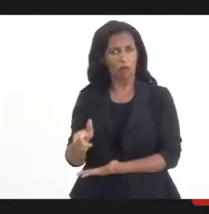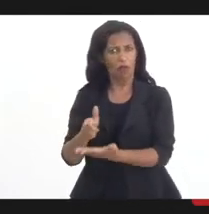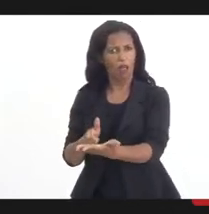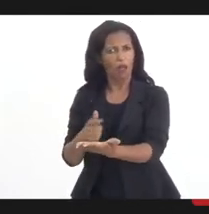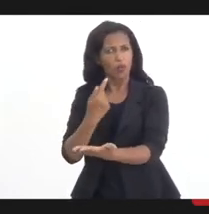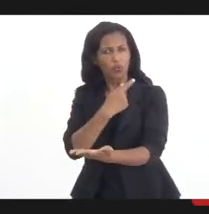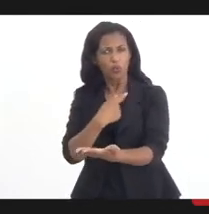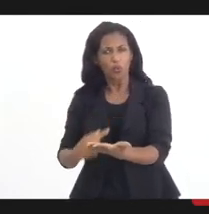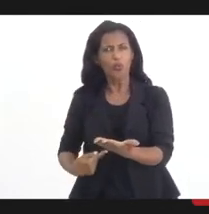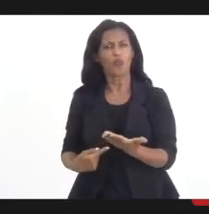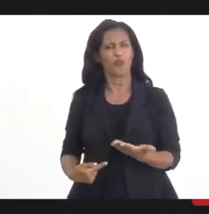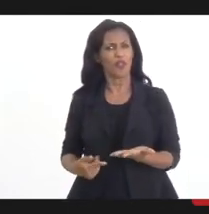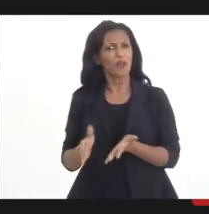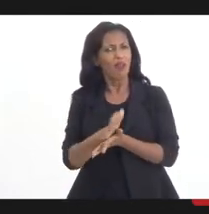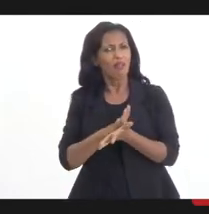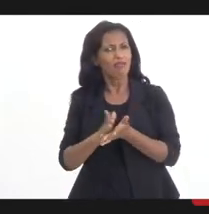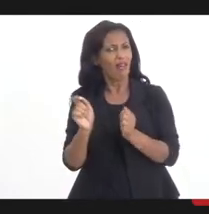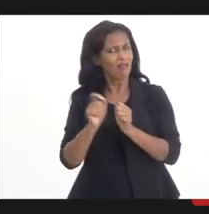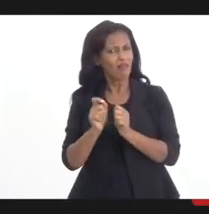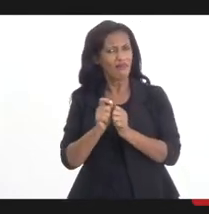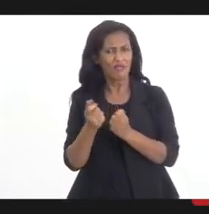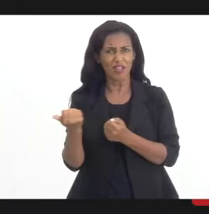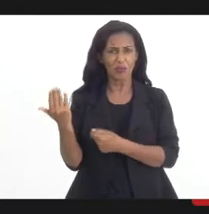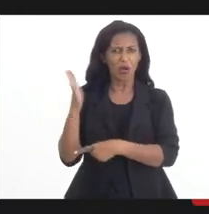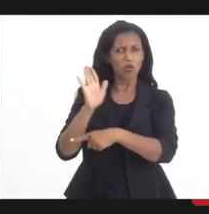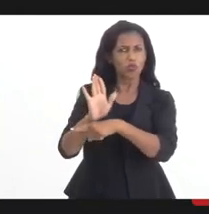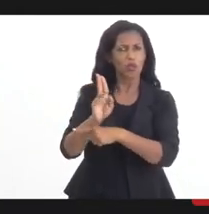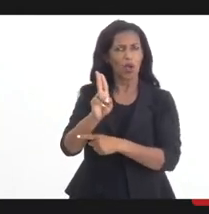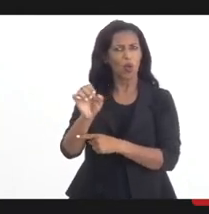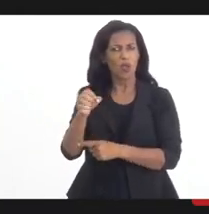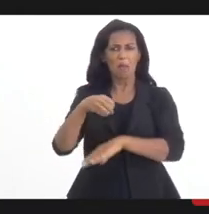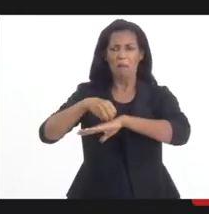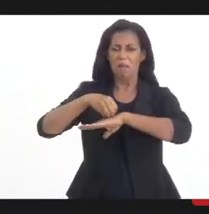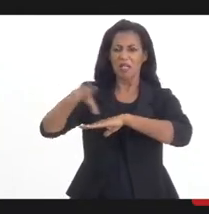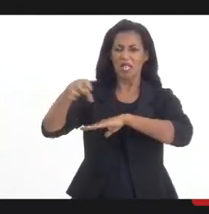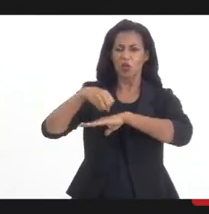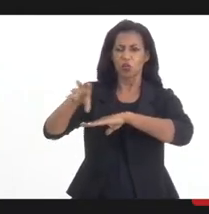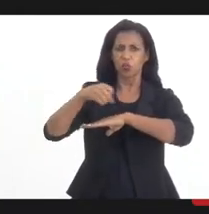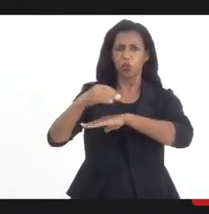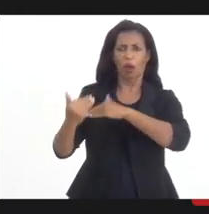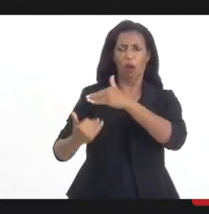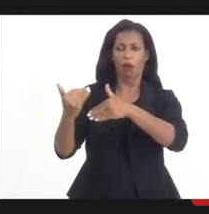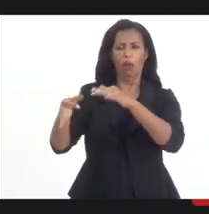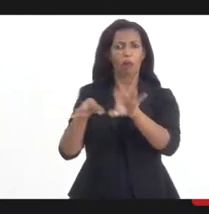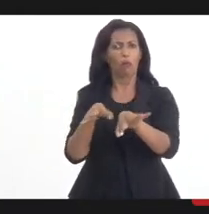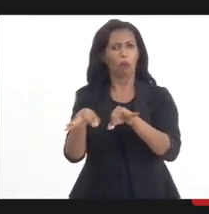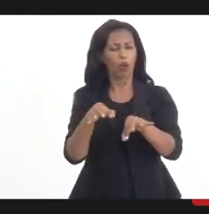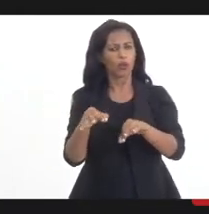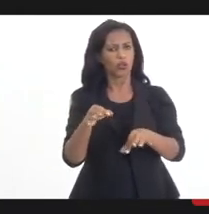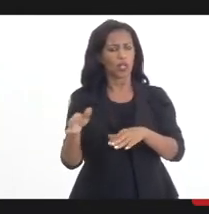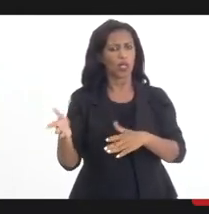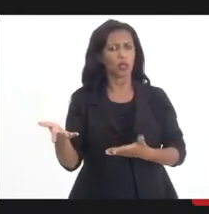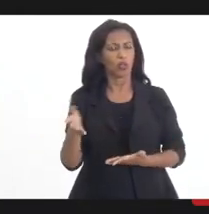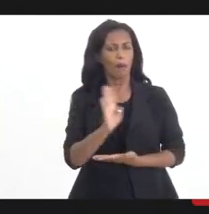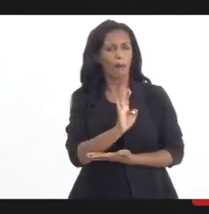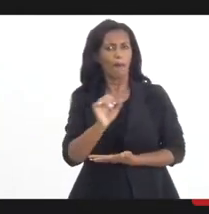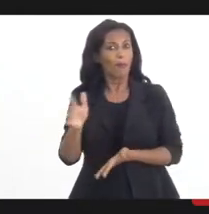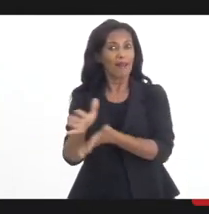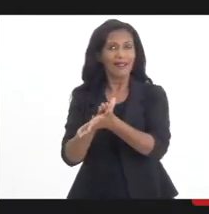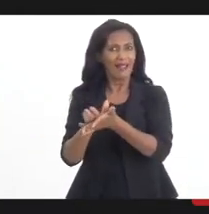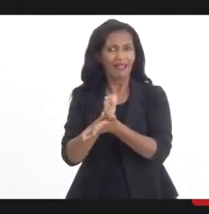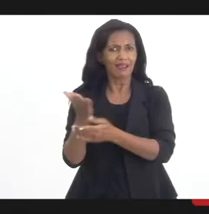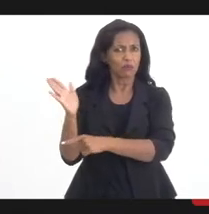seu governo, Edgar, nada fez pela UESO. Nunca mandou nenhuma mensagem para a carreira, para plano de cargos, para bolsas, para